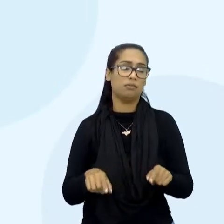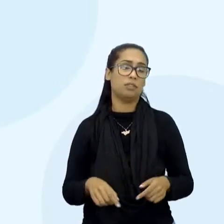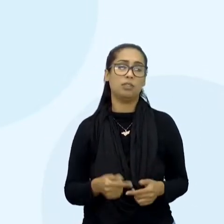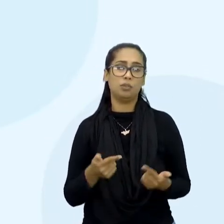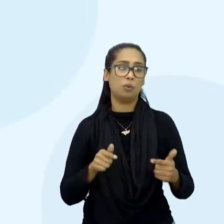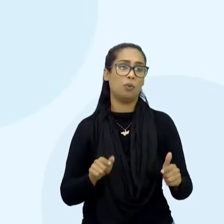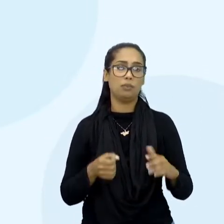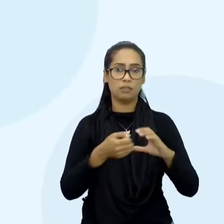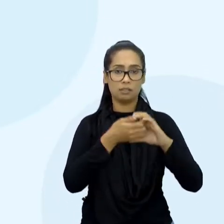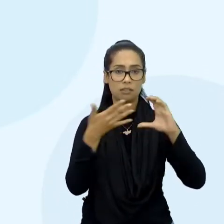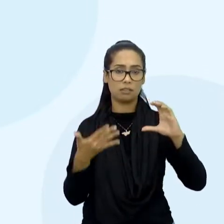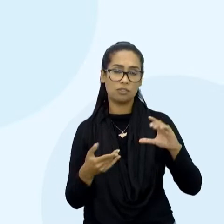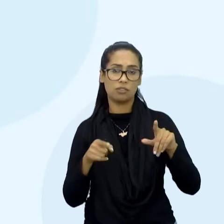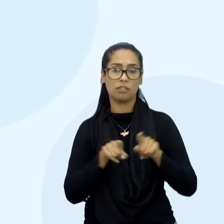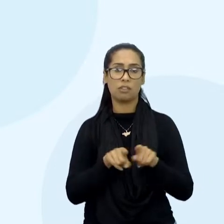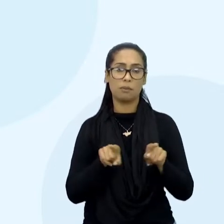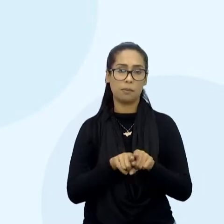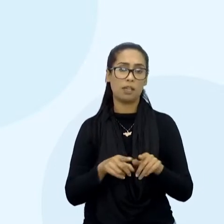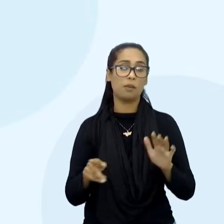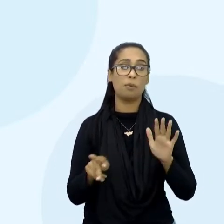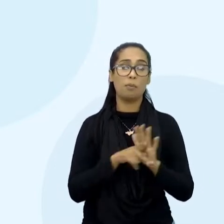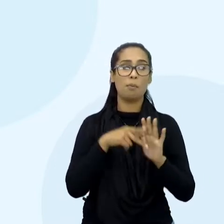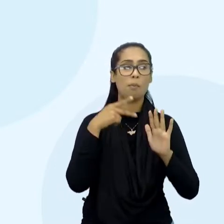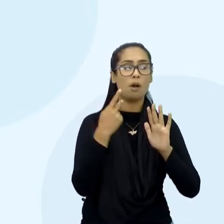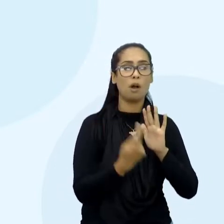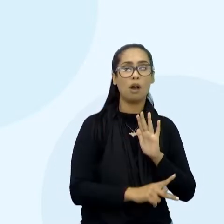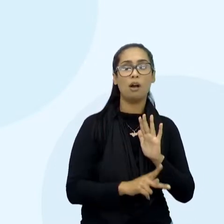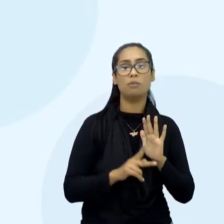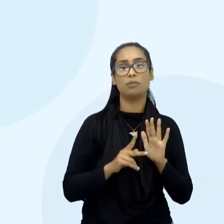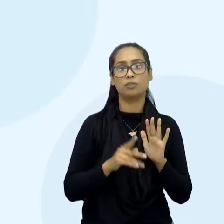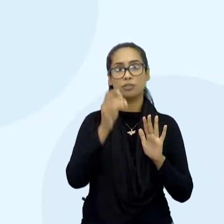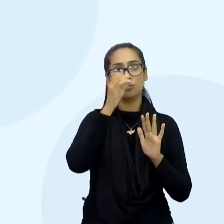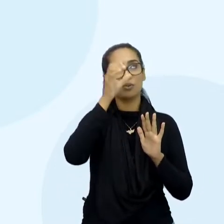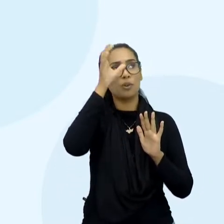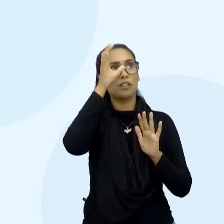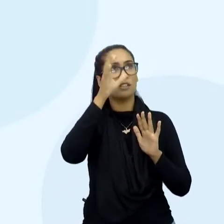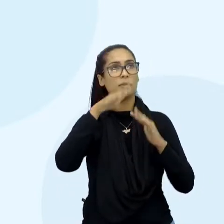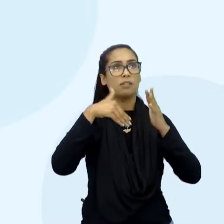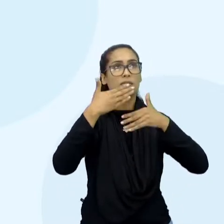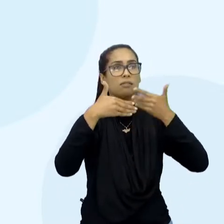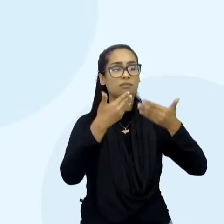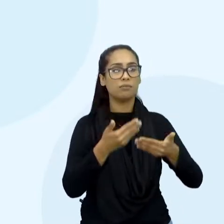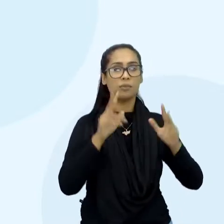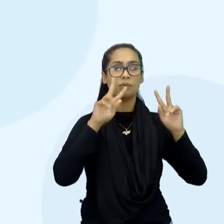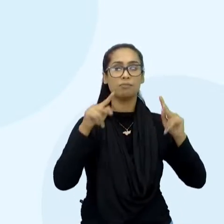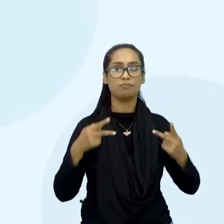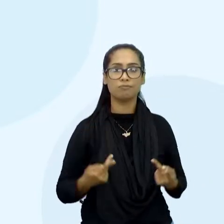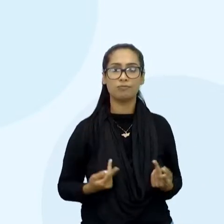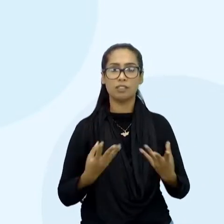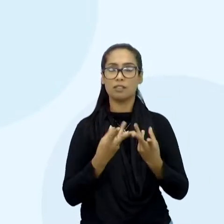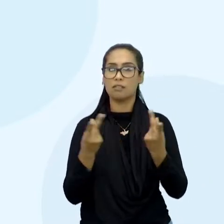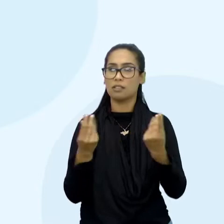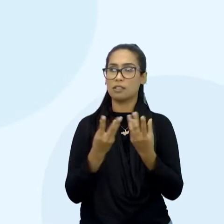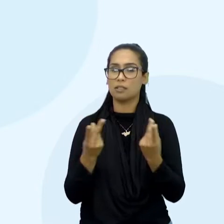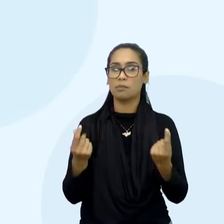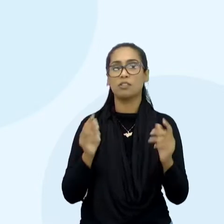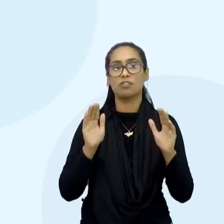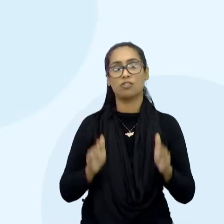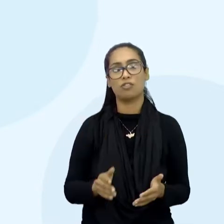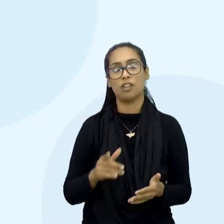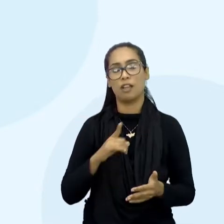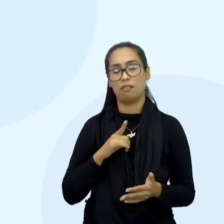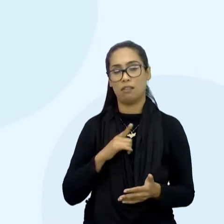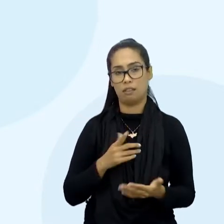características fundamentais dessa outra forma de saber, de conhecimento humano, que a gente chama de senso comum. Conforme a gente